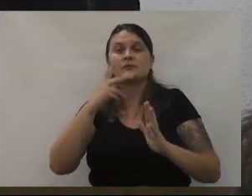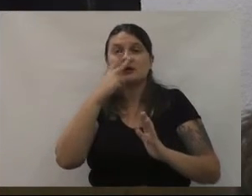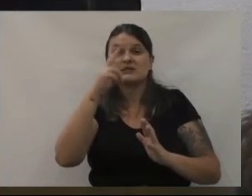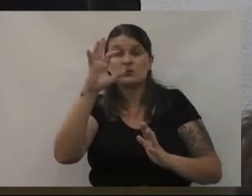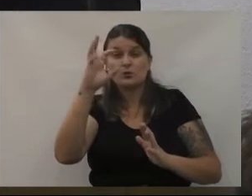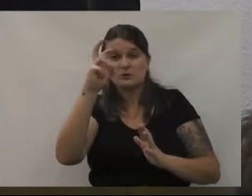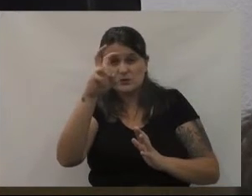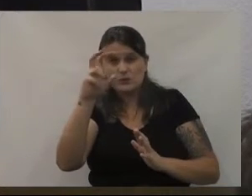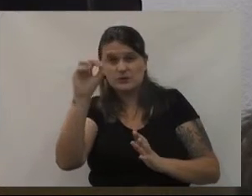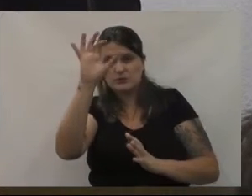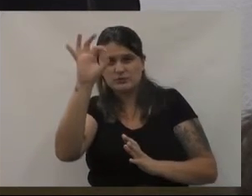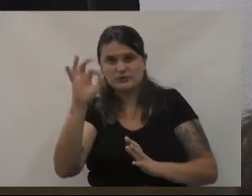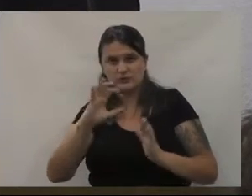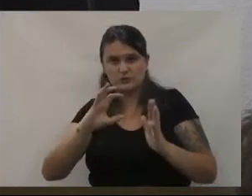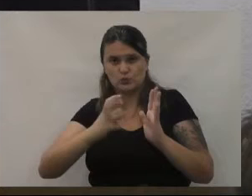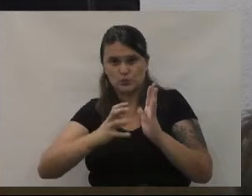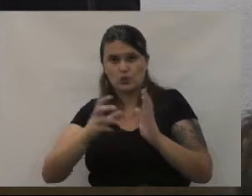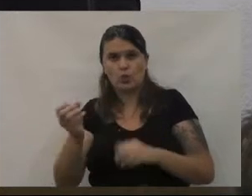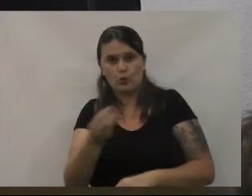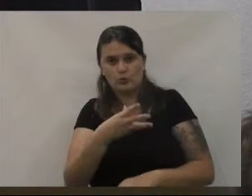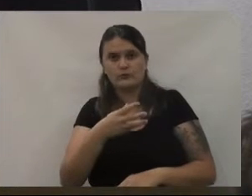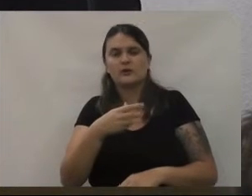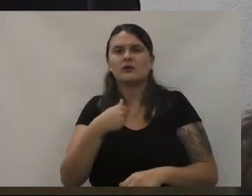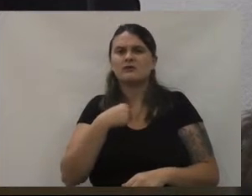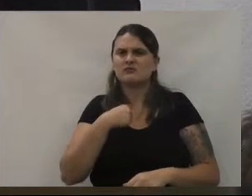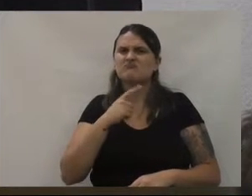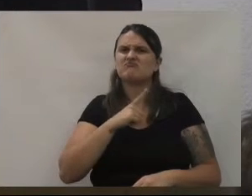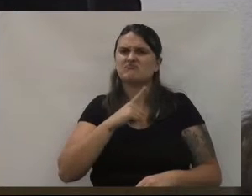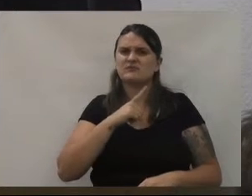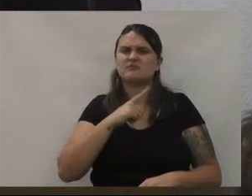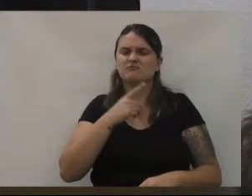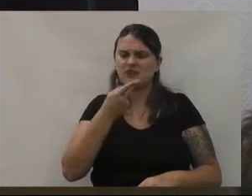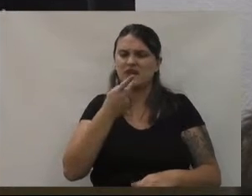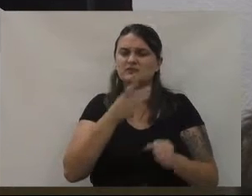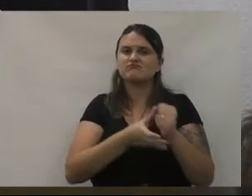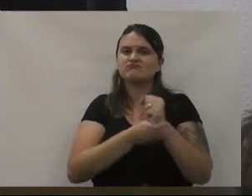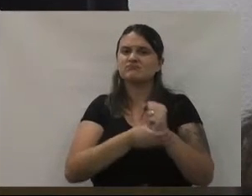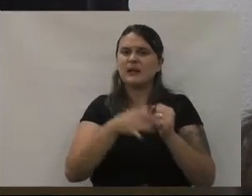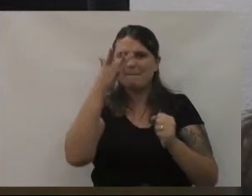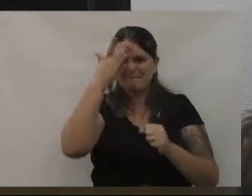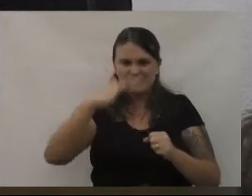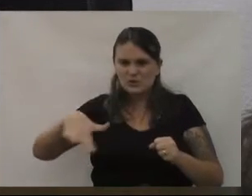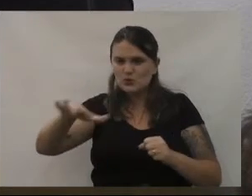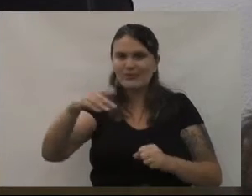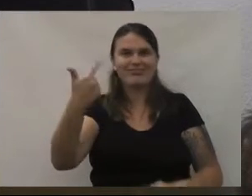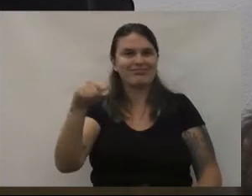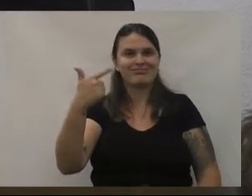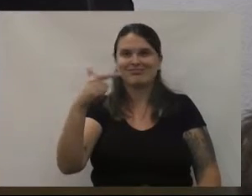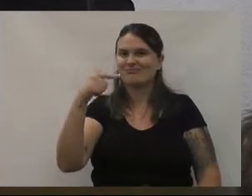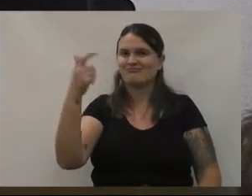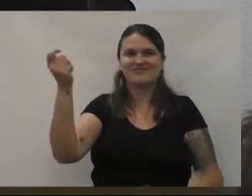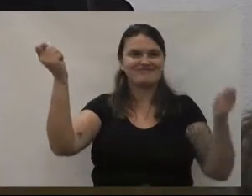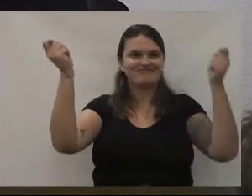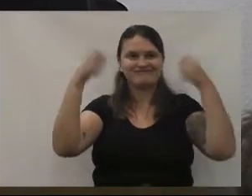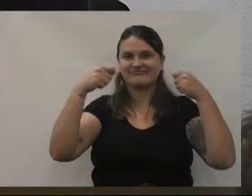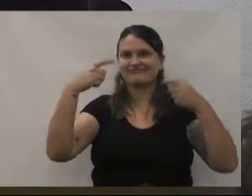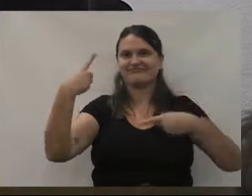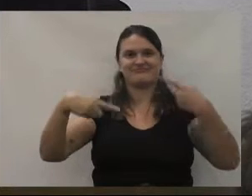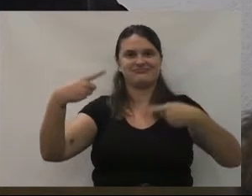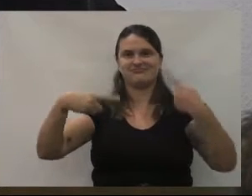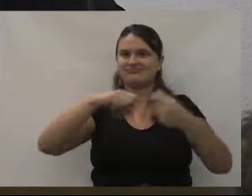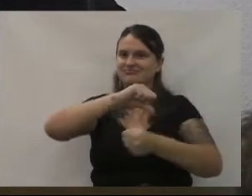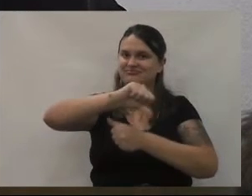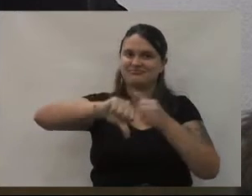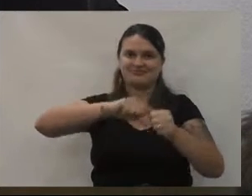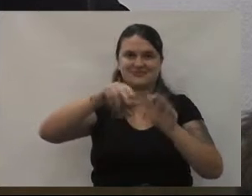nossos parlamentares, posso dizer com segurança, não têm a mínima condição de discutir a reforma da